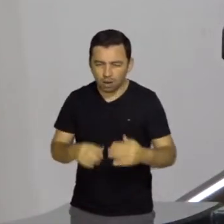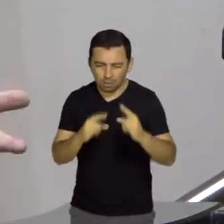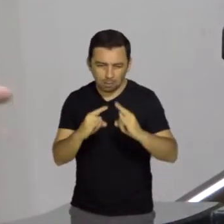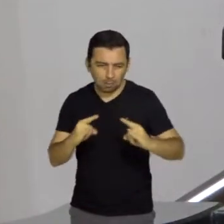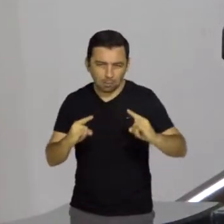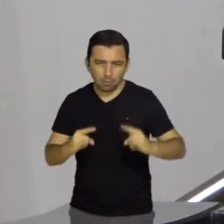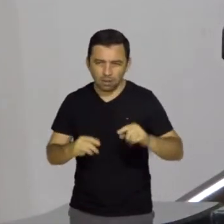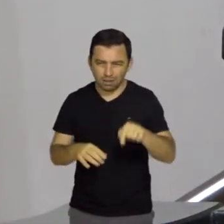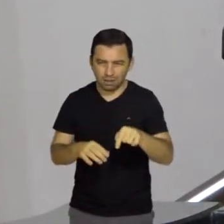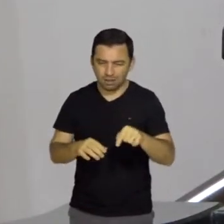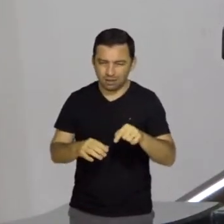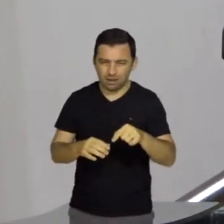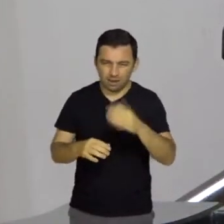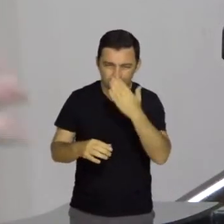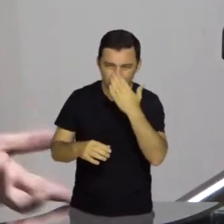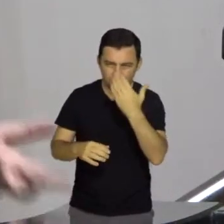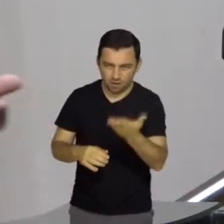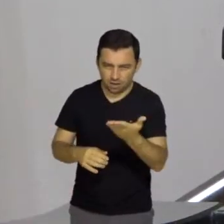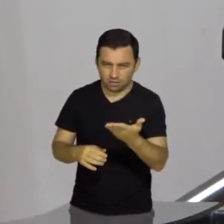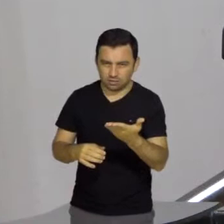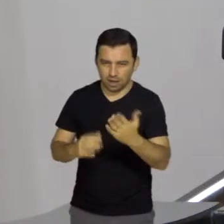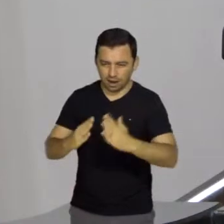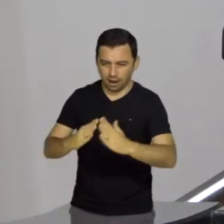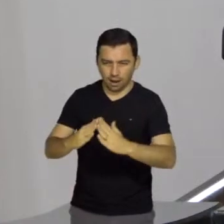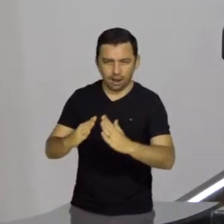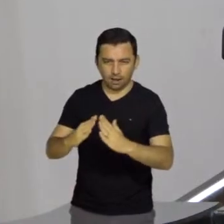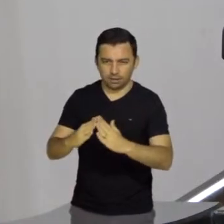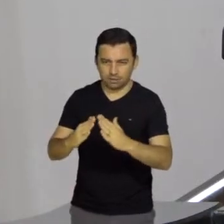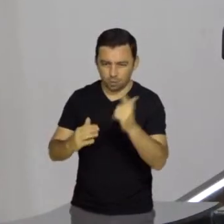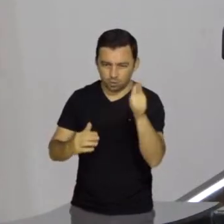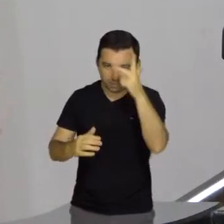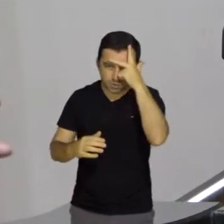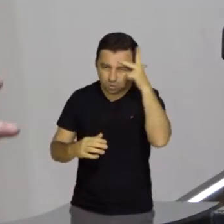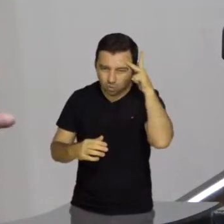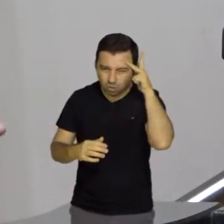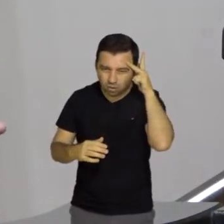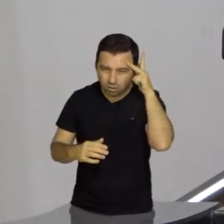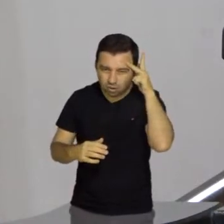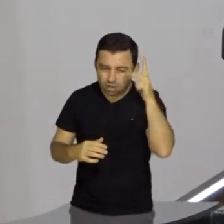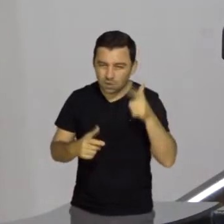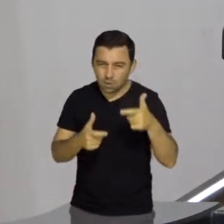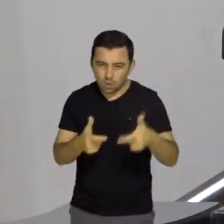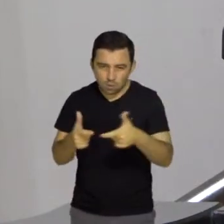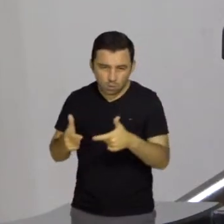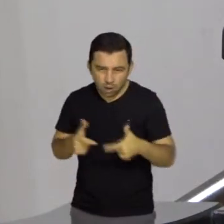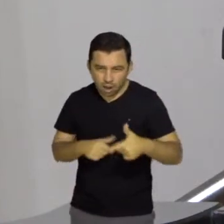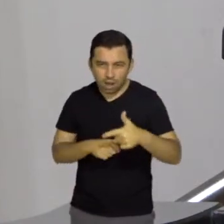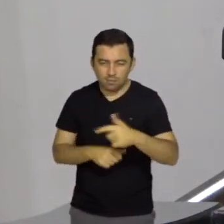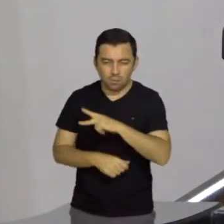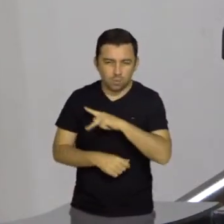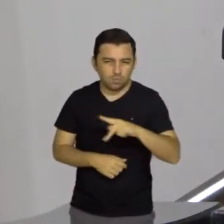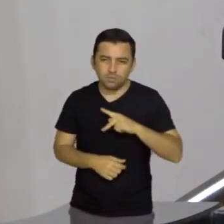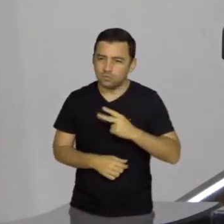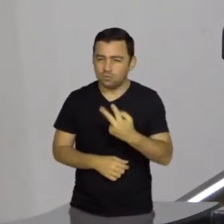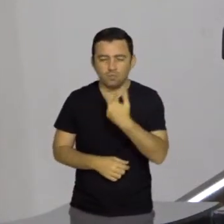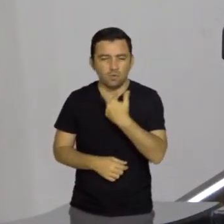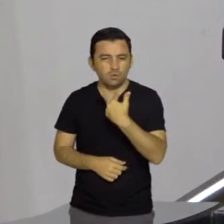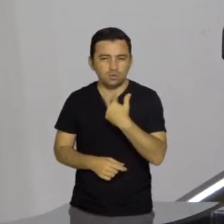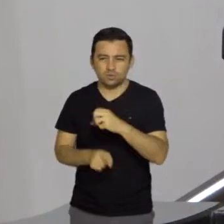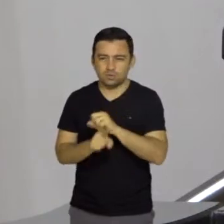na frente da propriedade de outra pessoa, em locais públicos, não. A